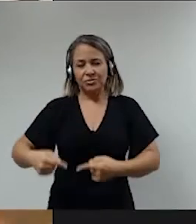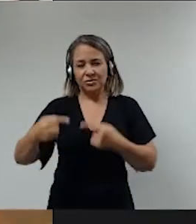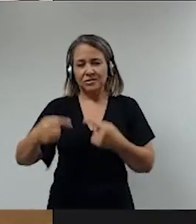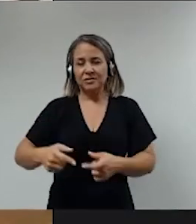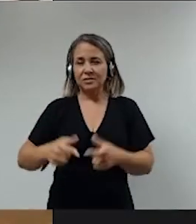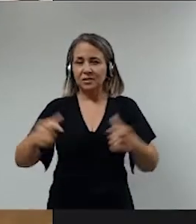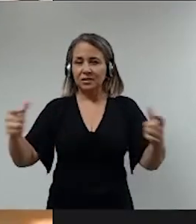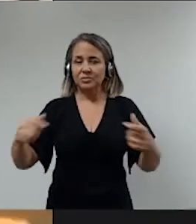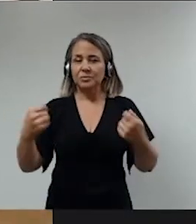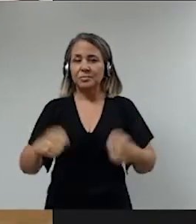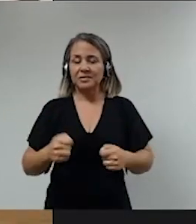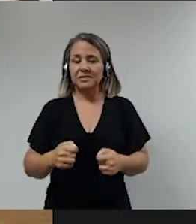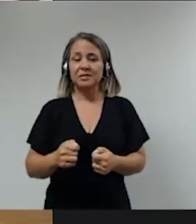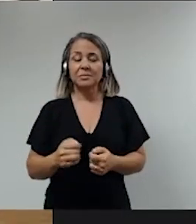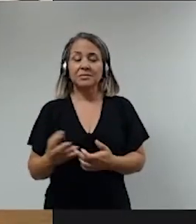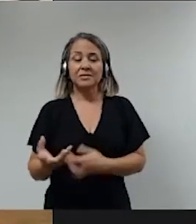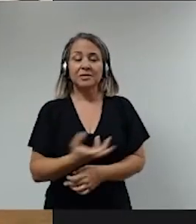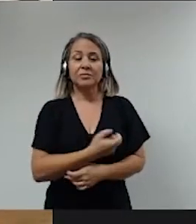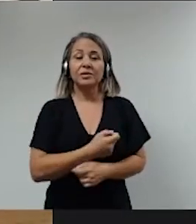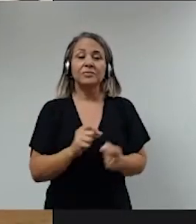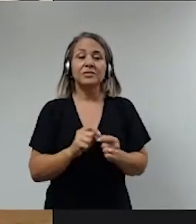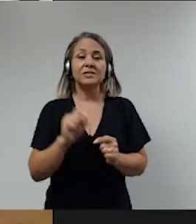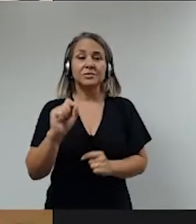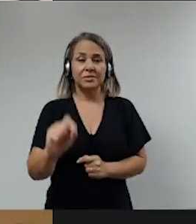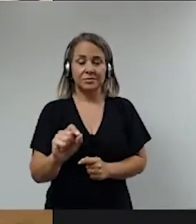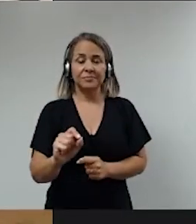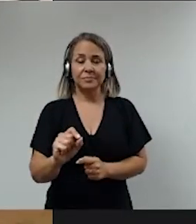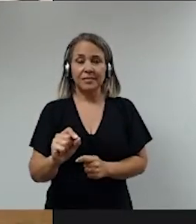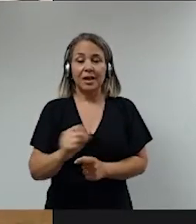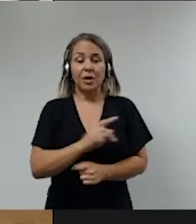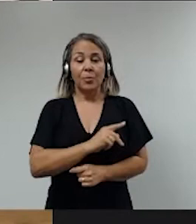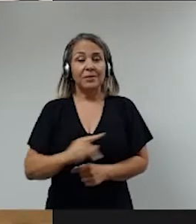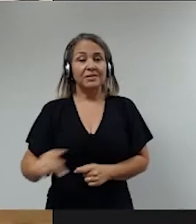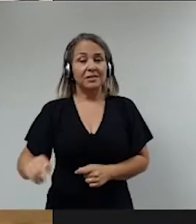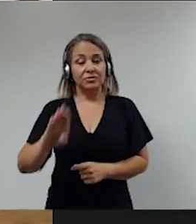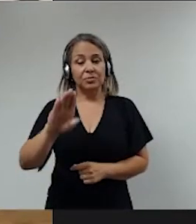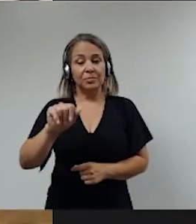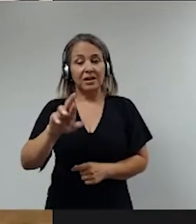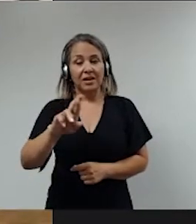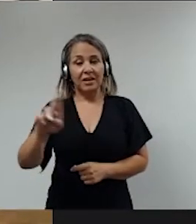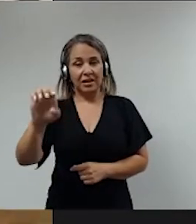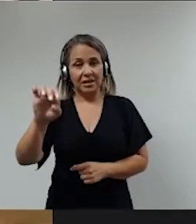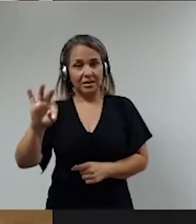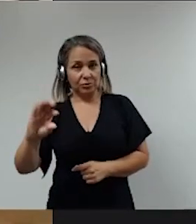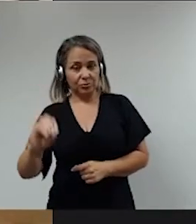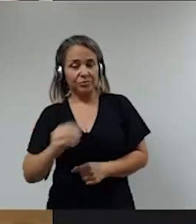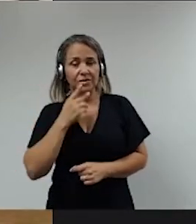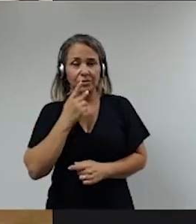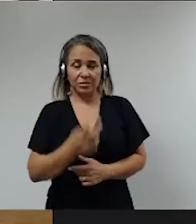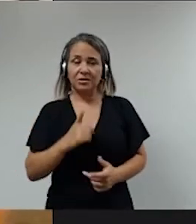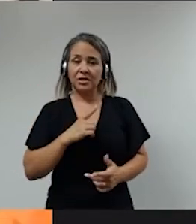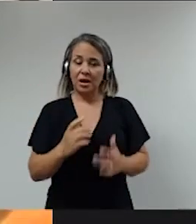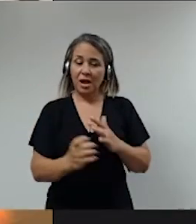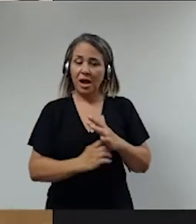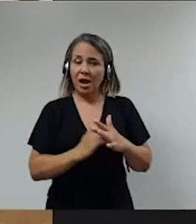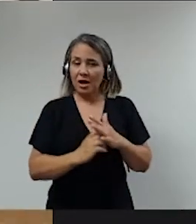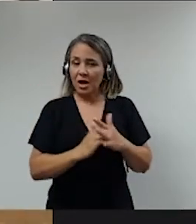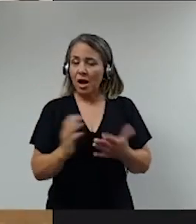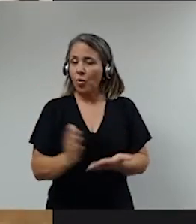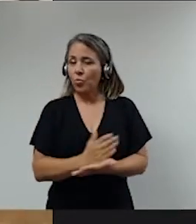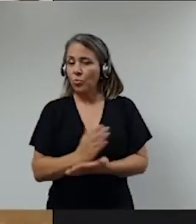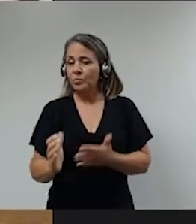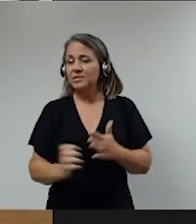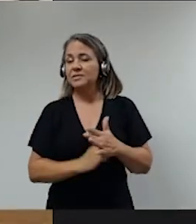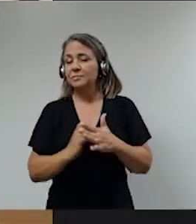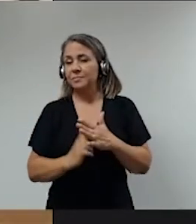gente precisa salvar, o que fazer? E entra naquilo que o presidente Barreto falou. Algumas empresas concorrentes, ou horizontalmente relacionadas